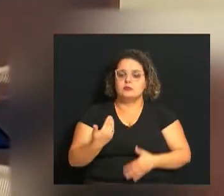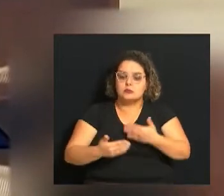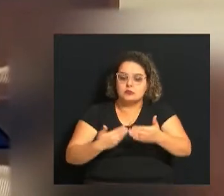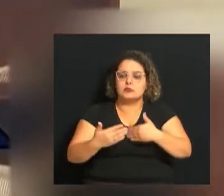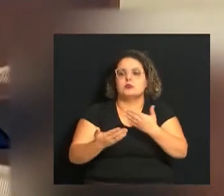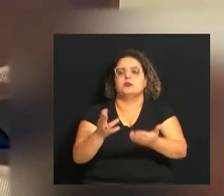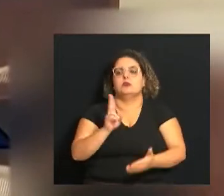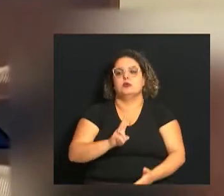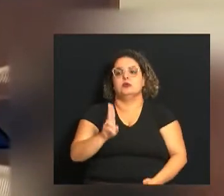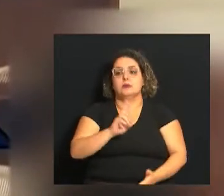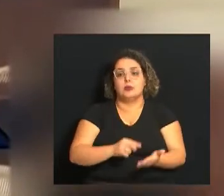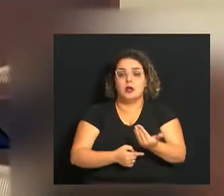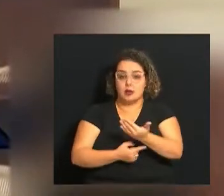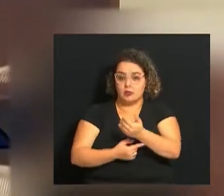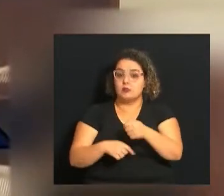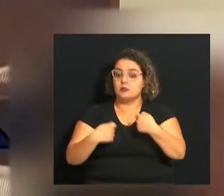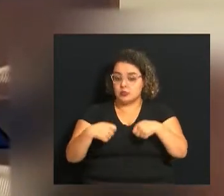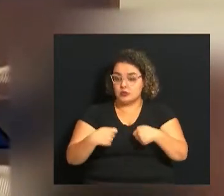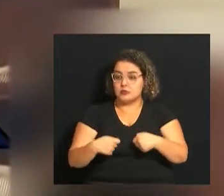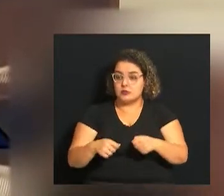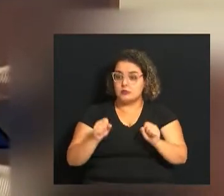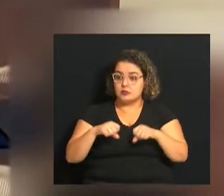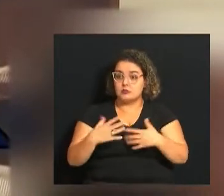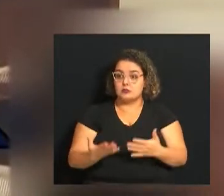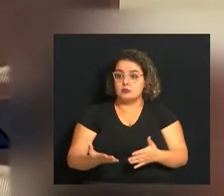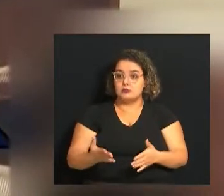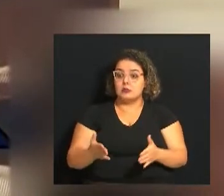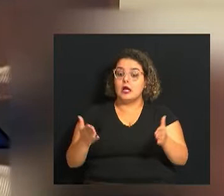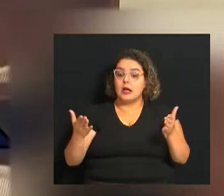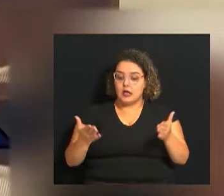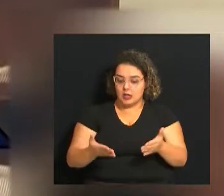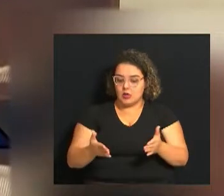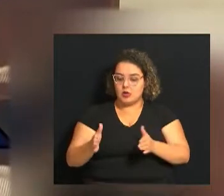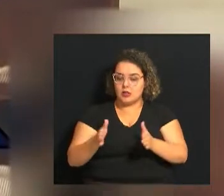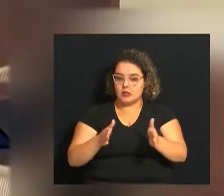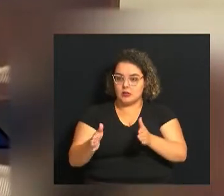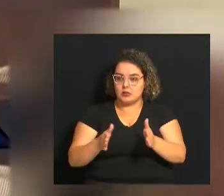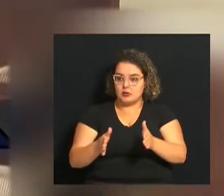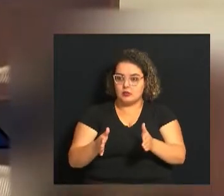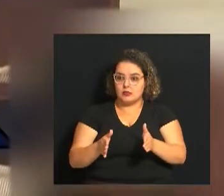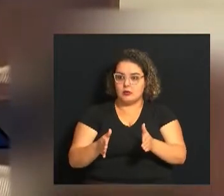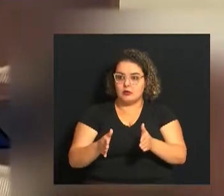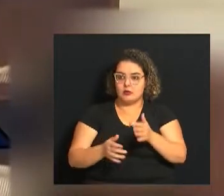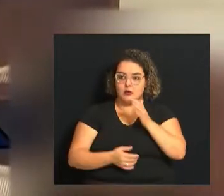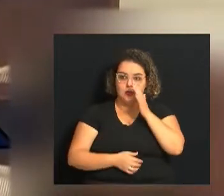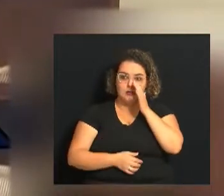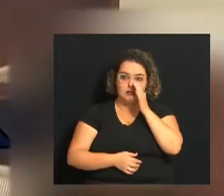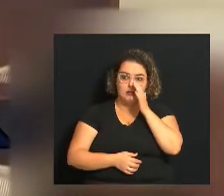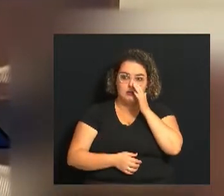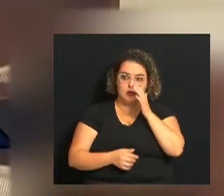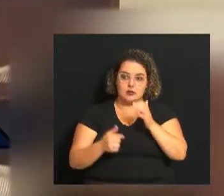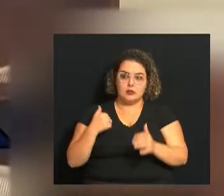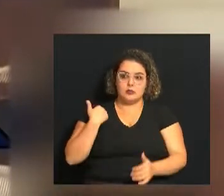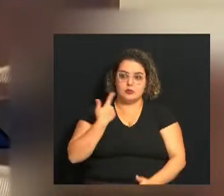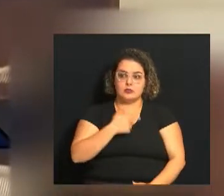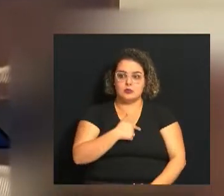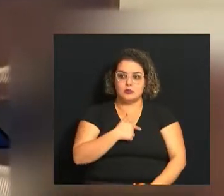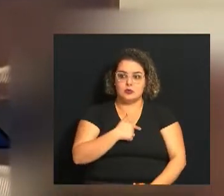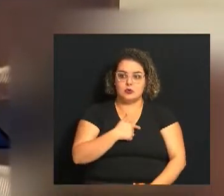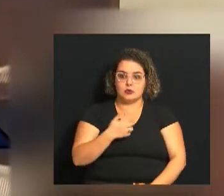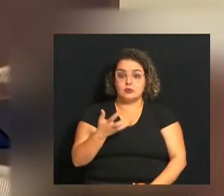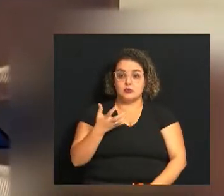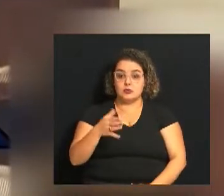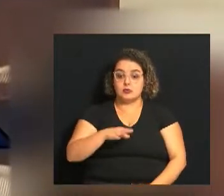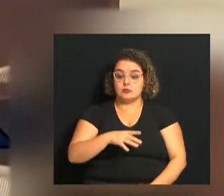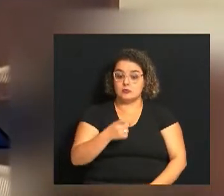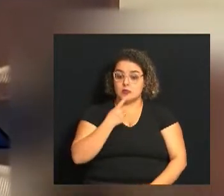da tecnologia, mas nesse momento aqui, nós estamos aqui, eu diria que em Campinas, numa